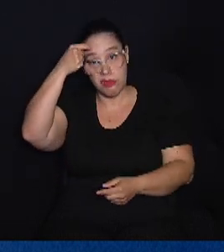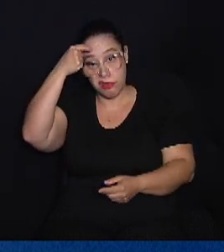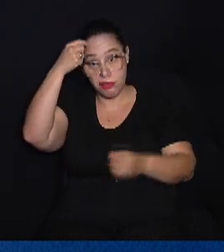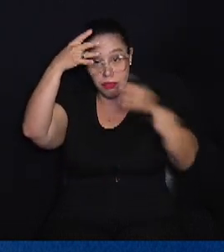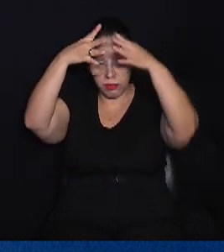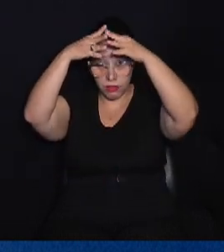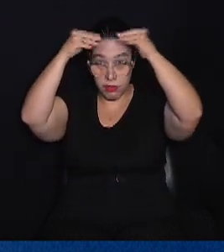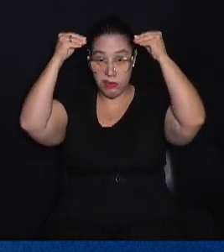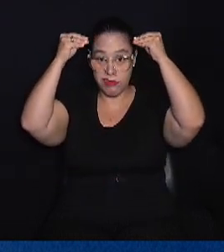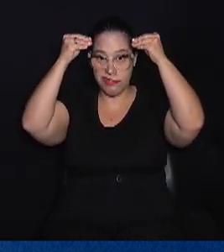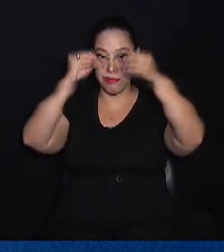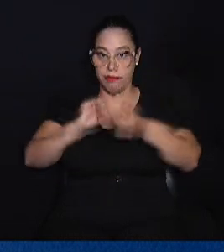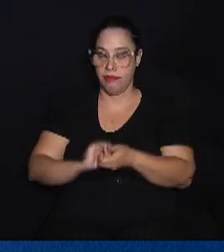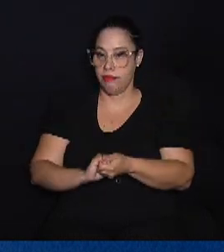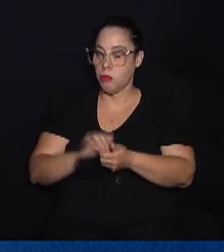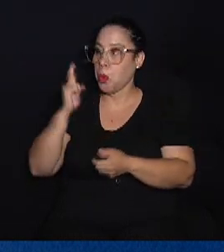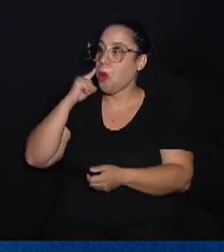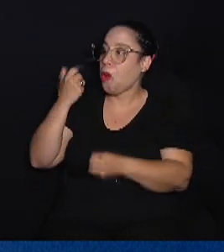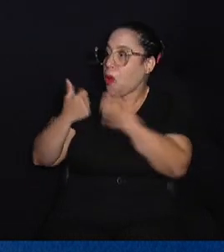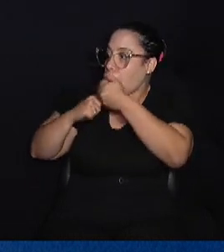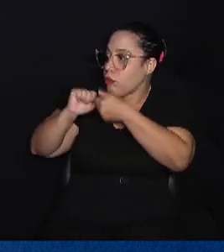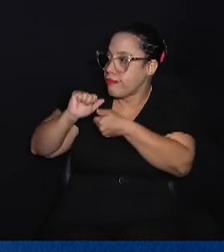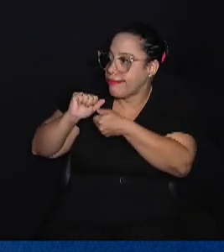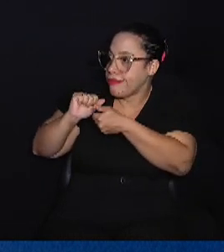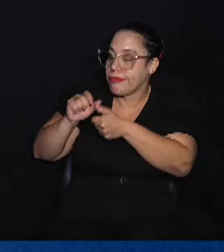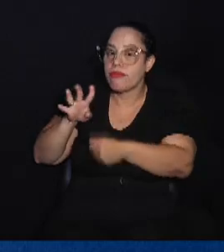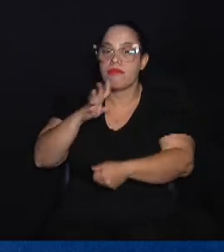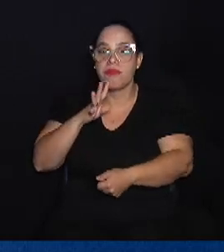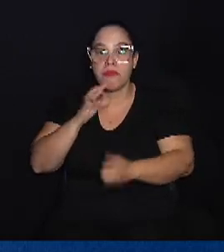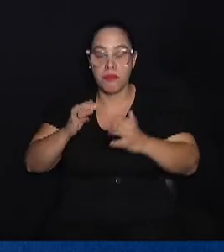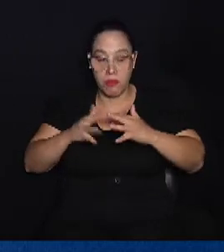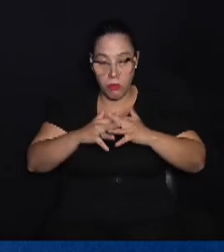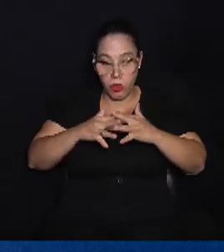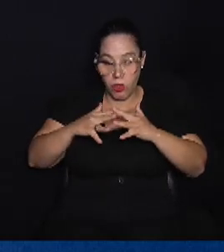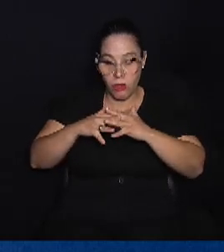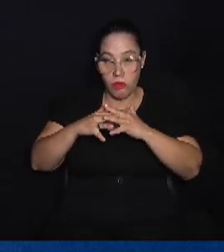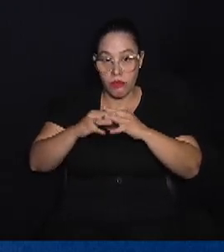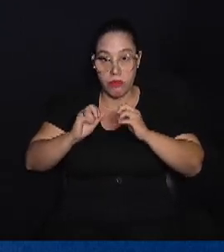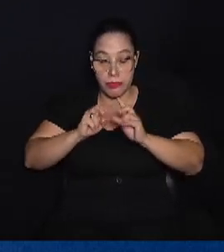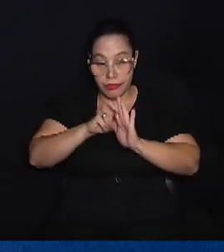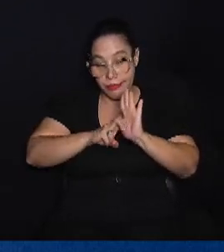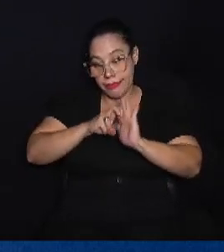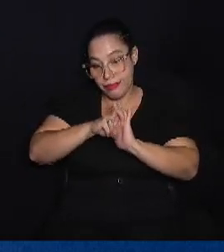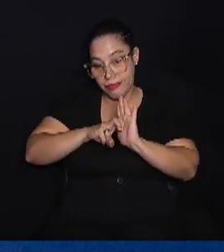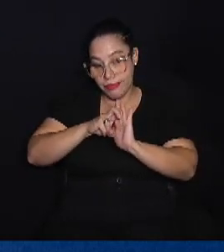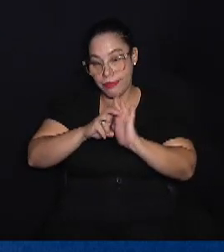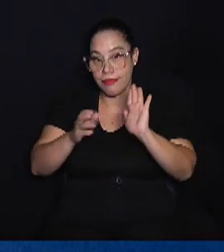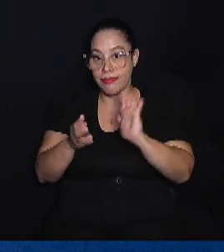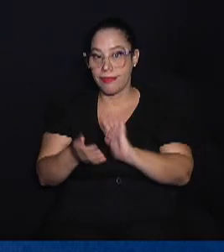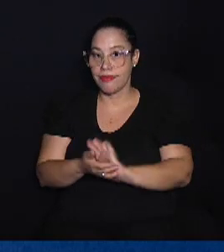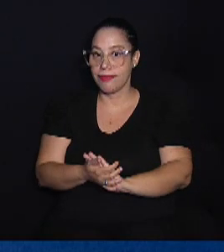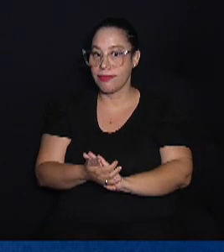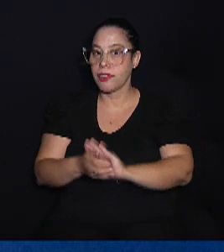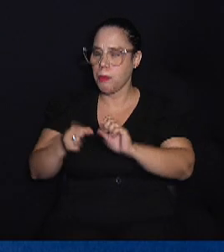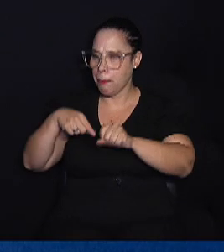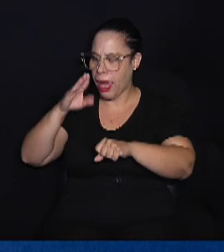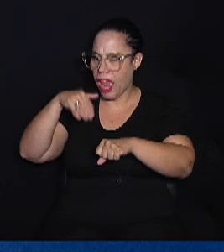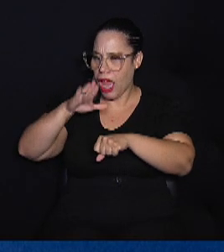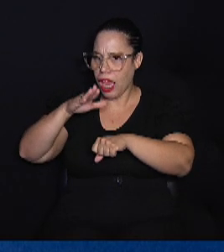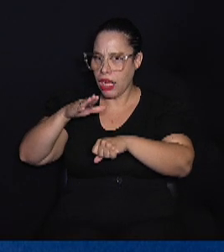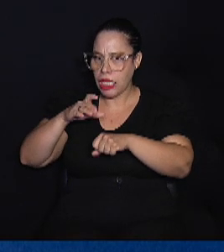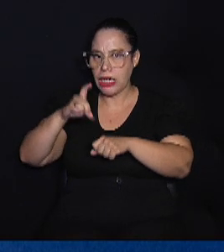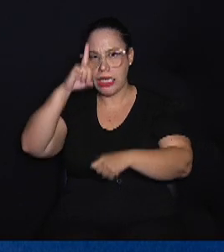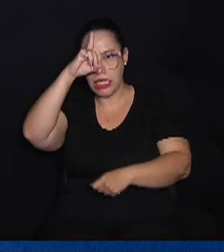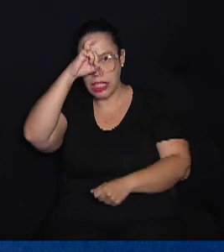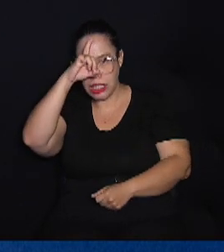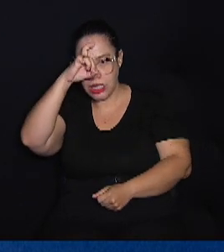o Alzheimer. E no Olha Esporte Aí, conheça sobre o rugby em cadeira de rodas. E mais, Rede